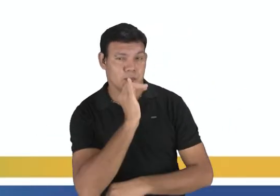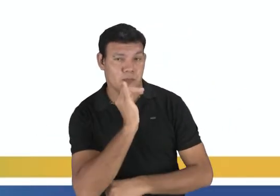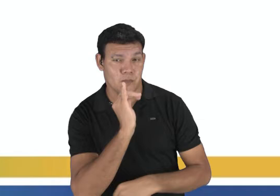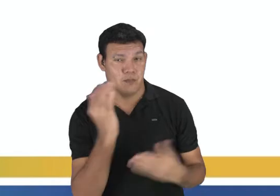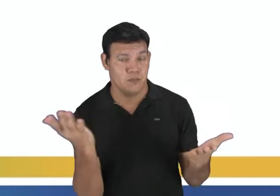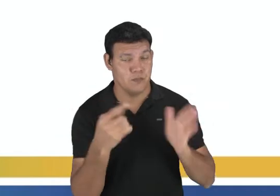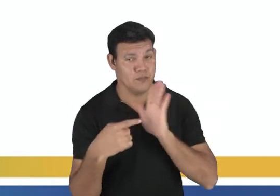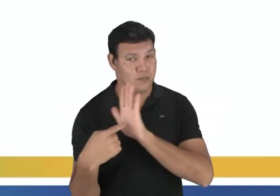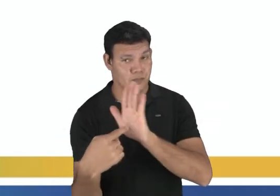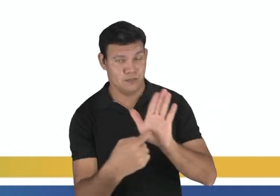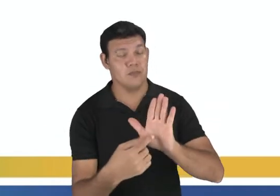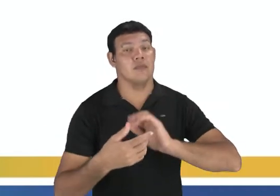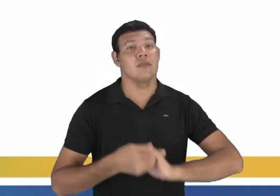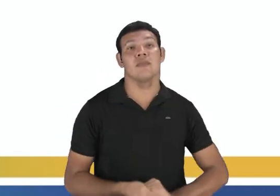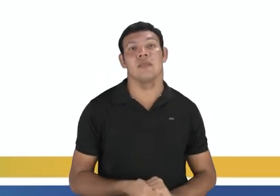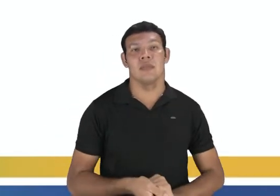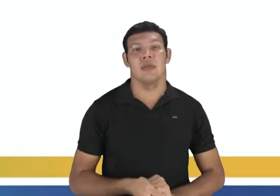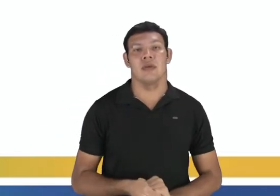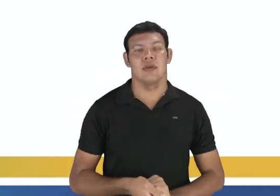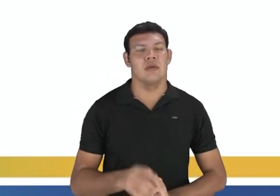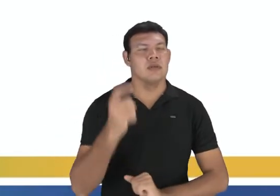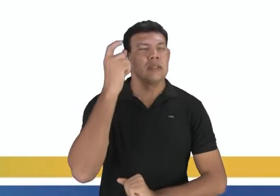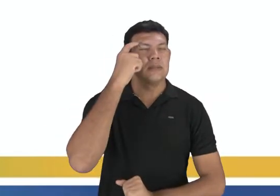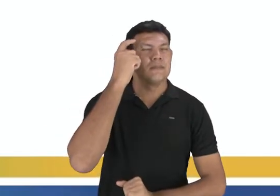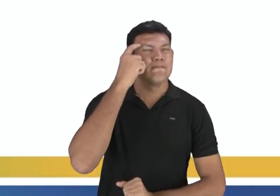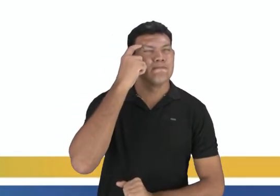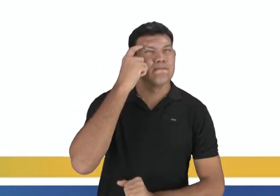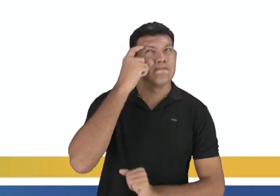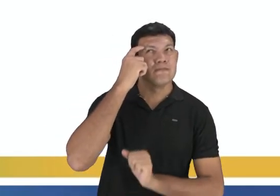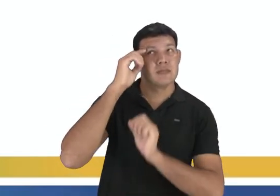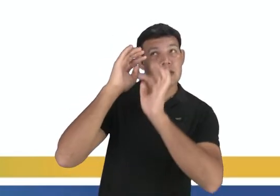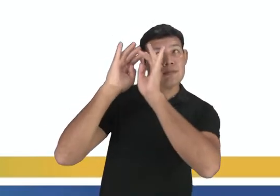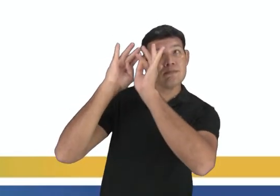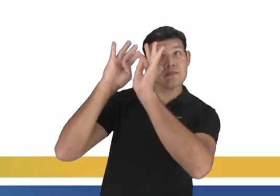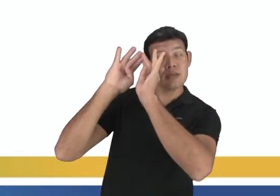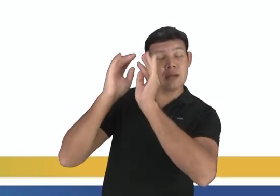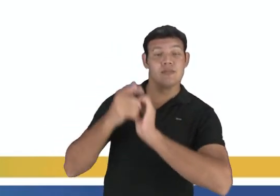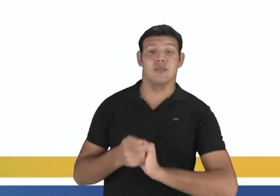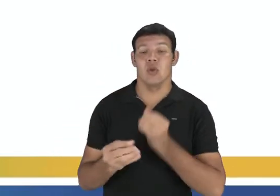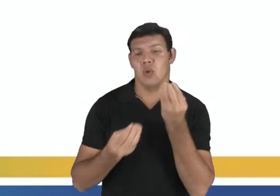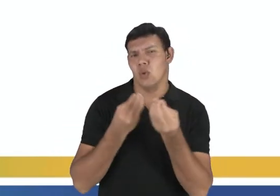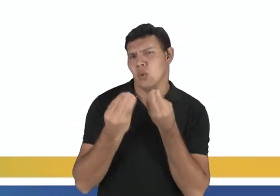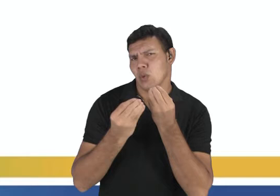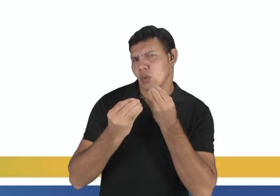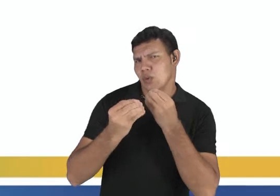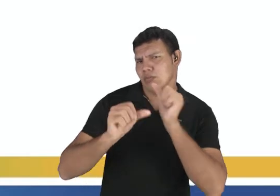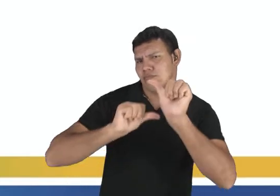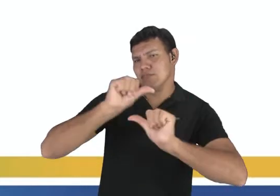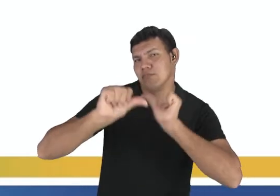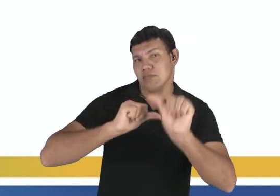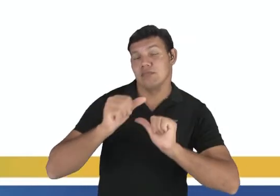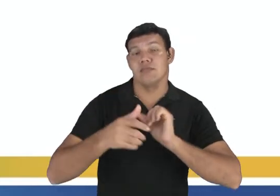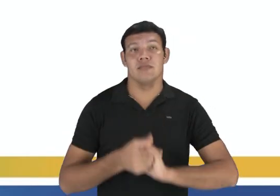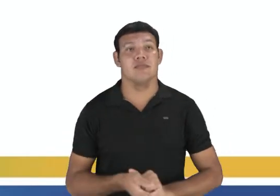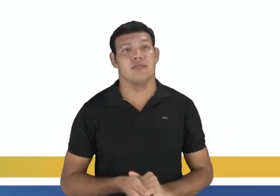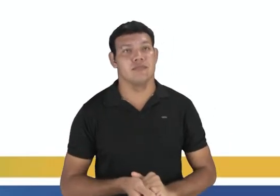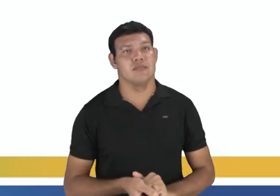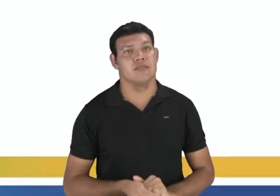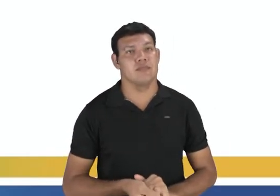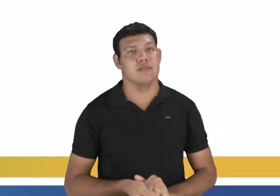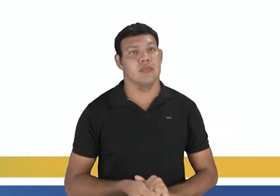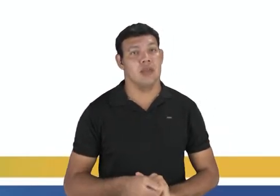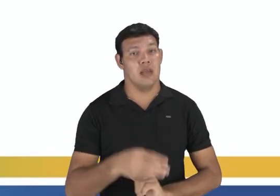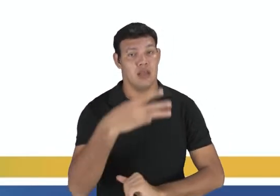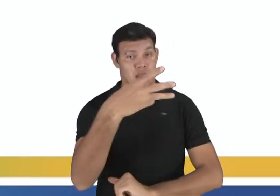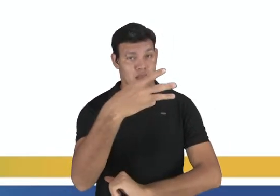na prática para que vocês tenham isso na mente, como funciona essas transformações. Transformar